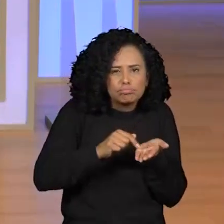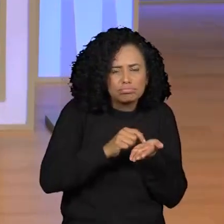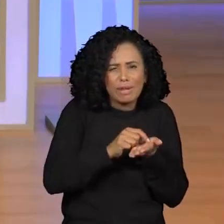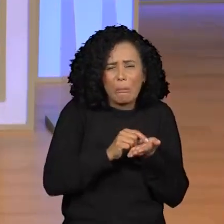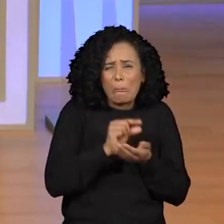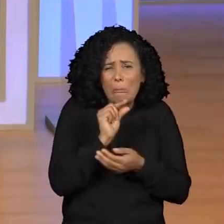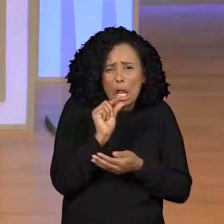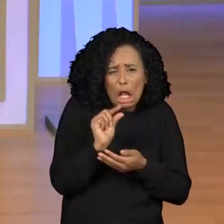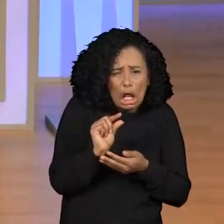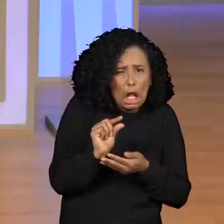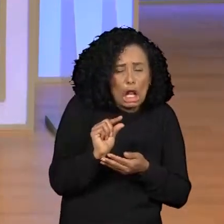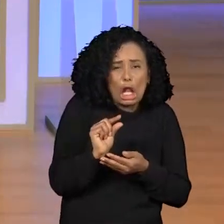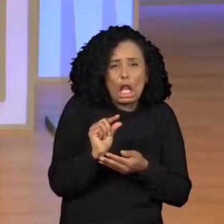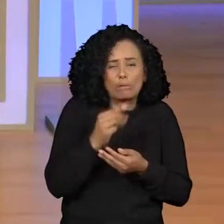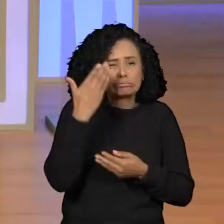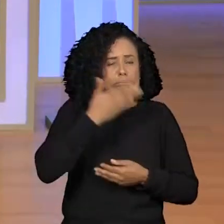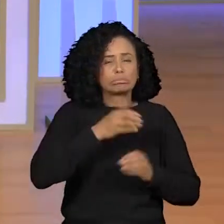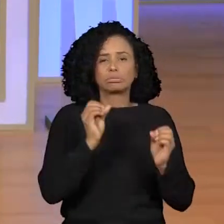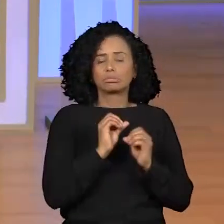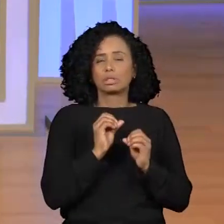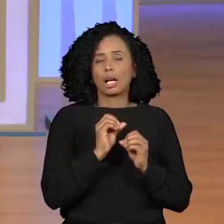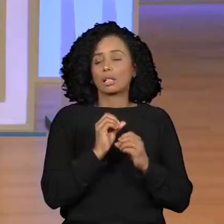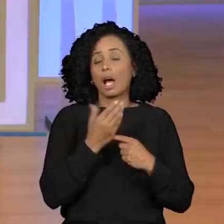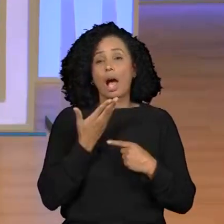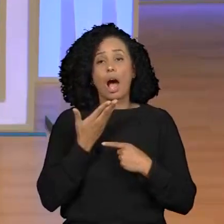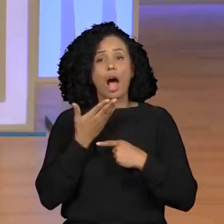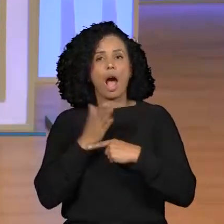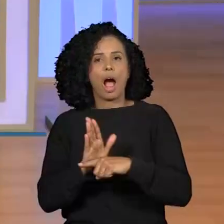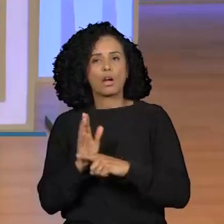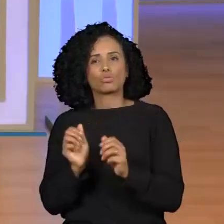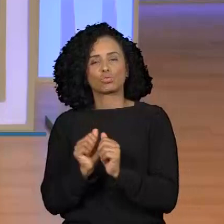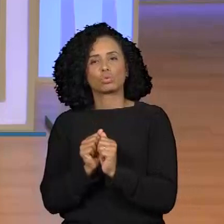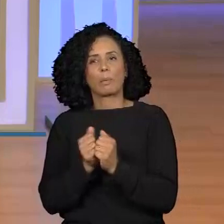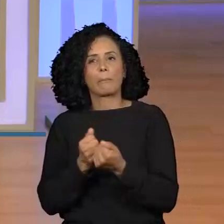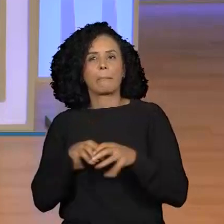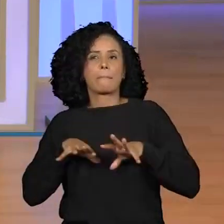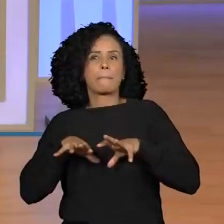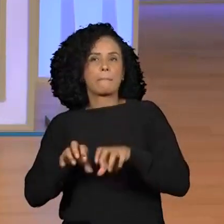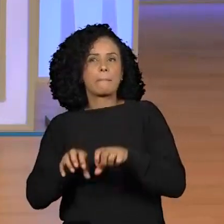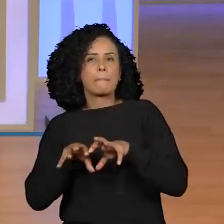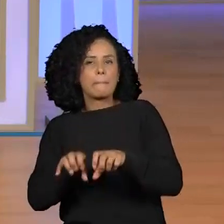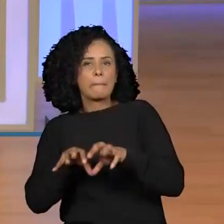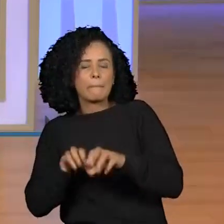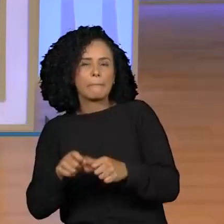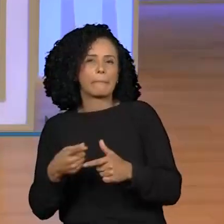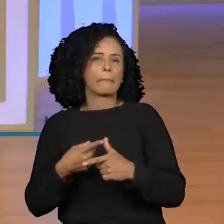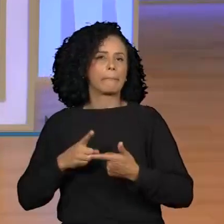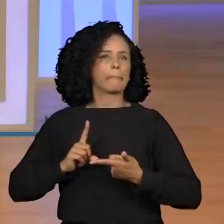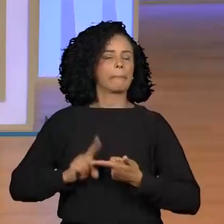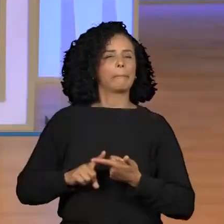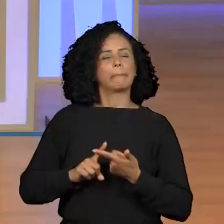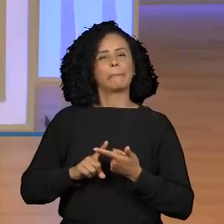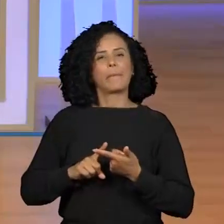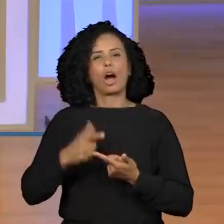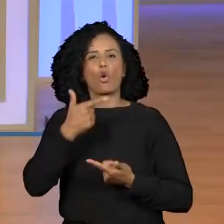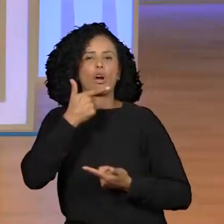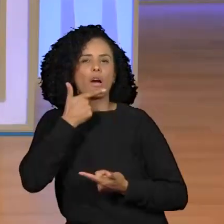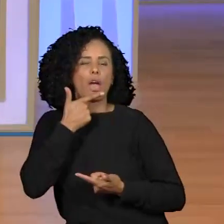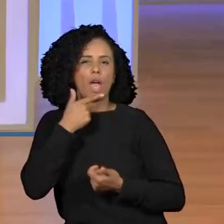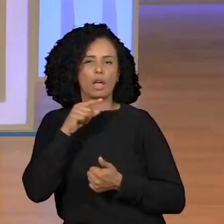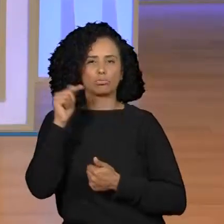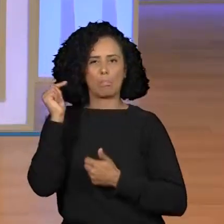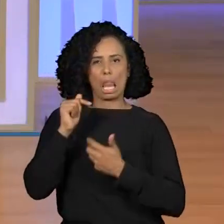utilizadas, por exemplo, na fermentação, na decomposição, né, dos organismos. Então, aí a gente vai